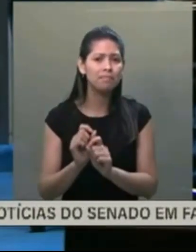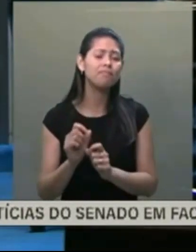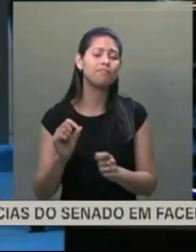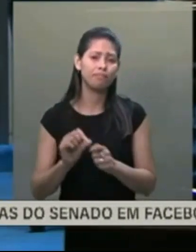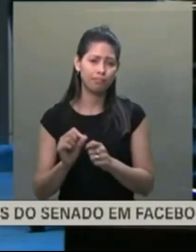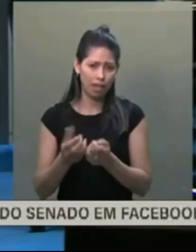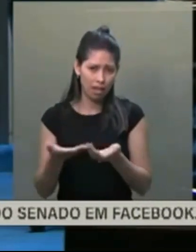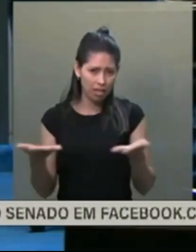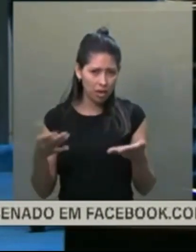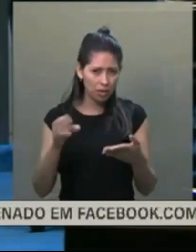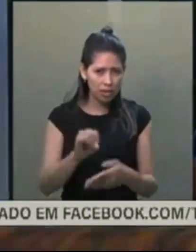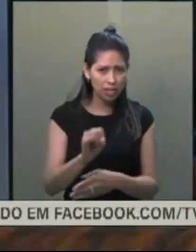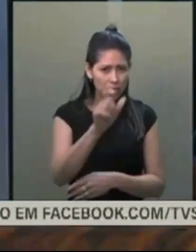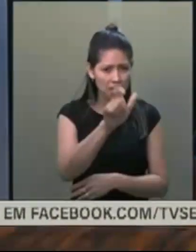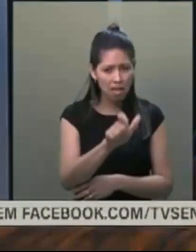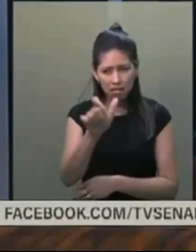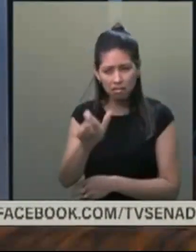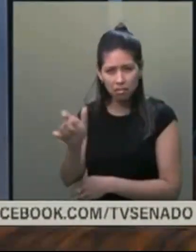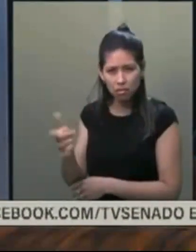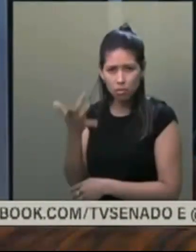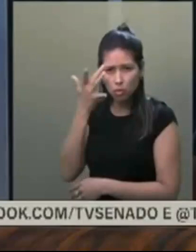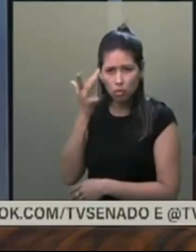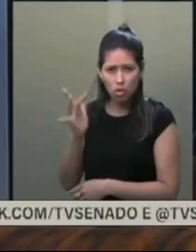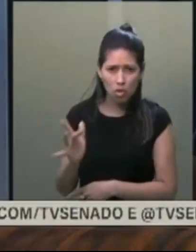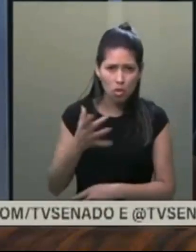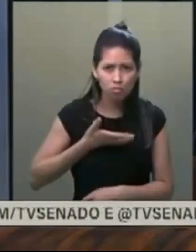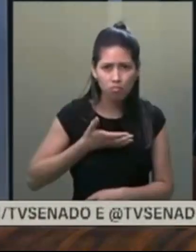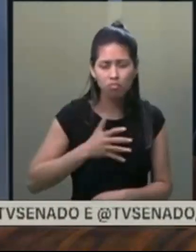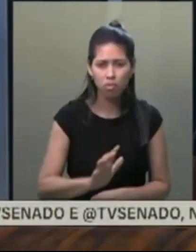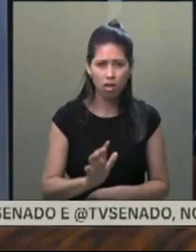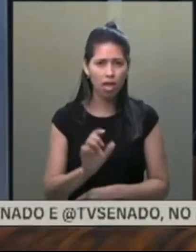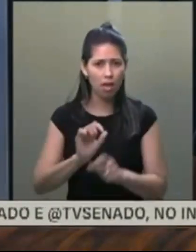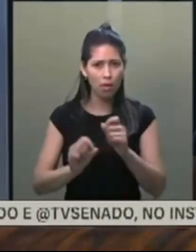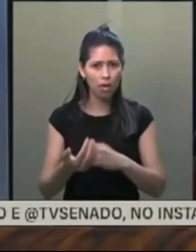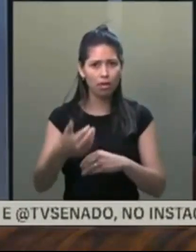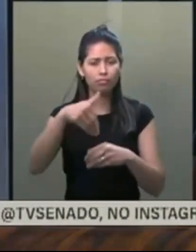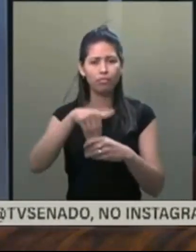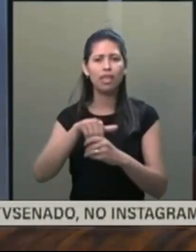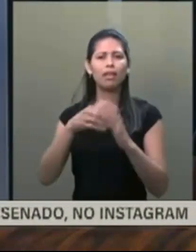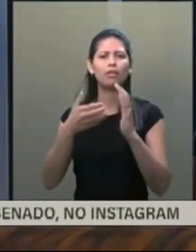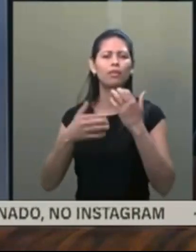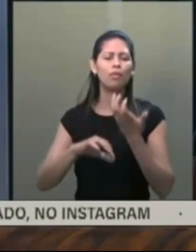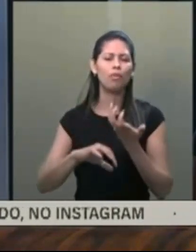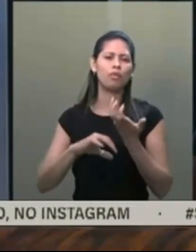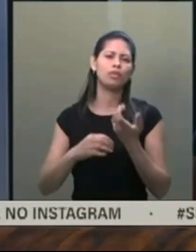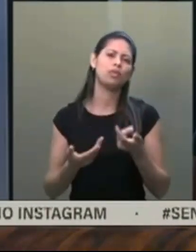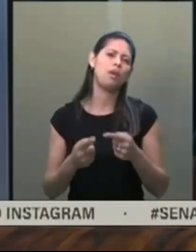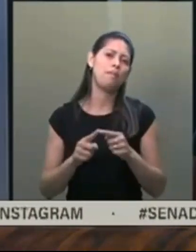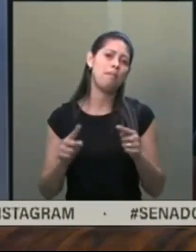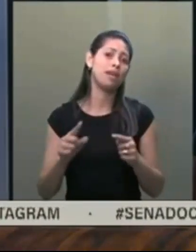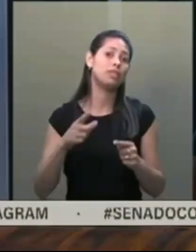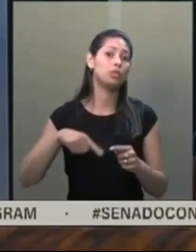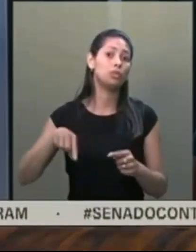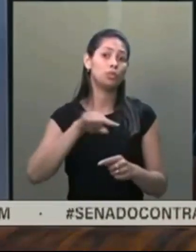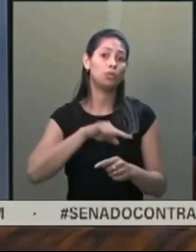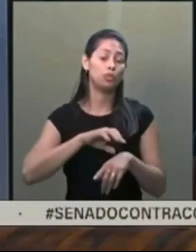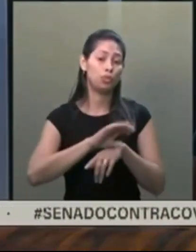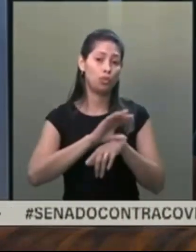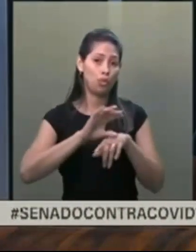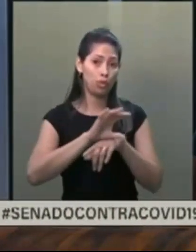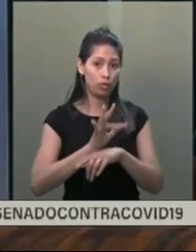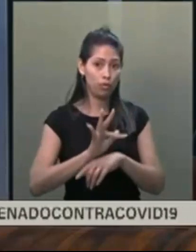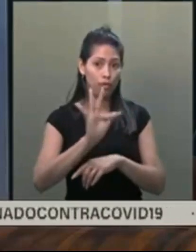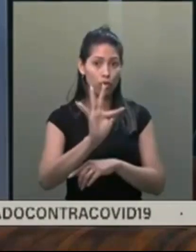o descontentamento é com o poder judiciário? A nossa Constituição deu apenas ao